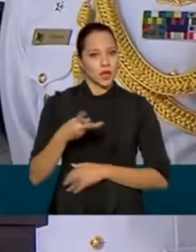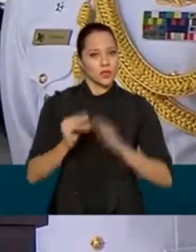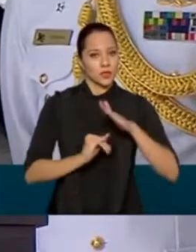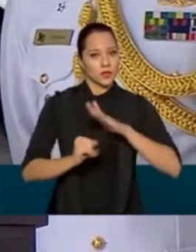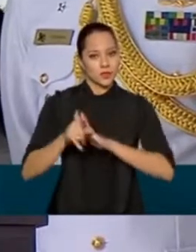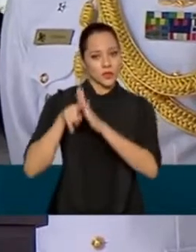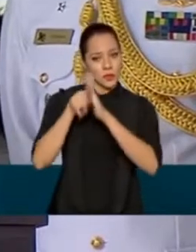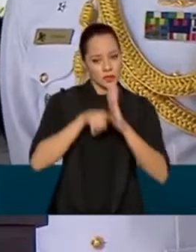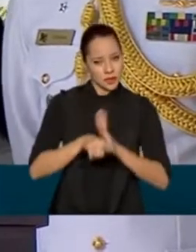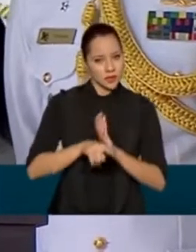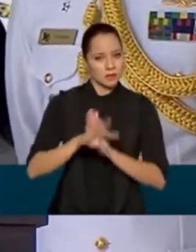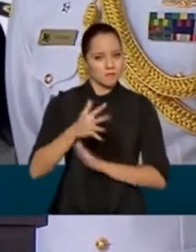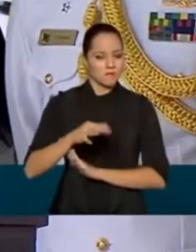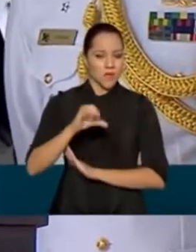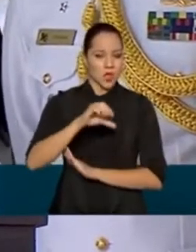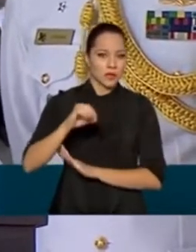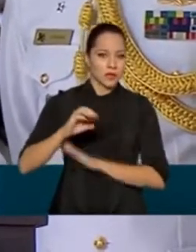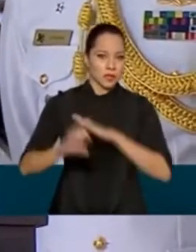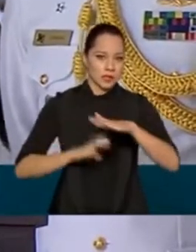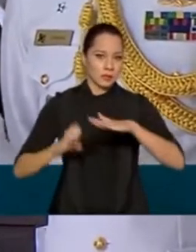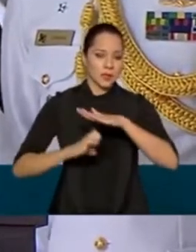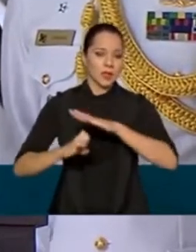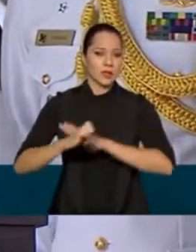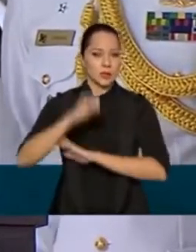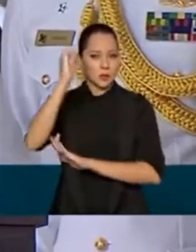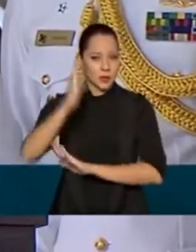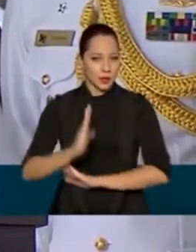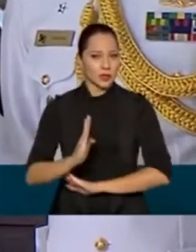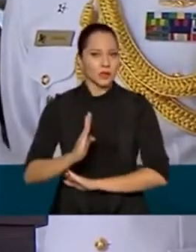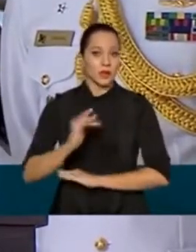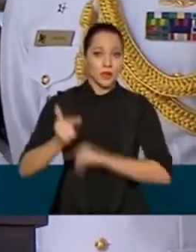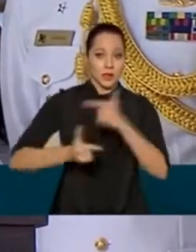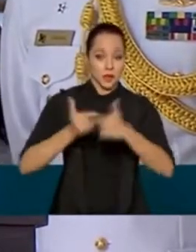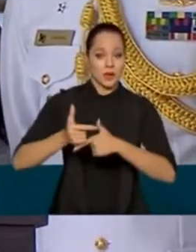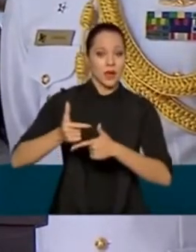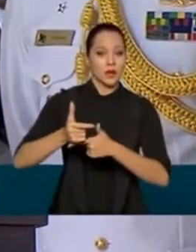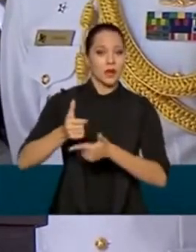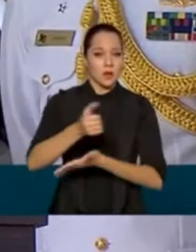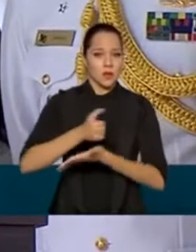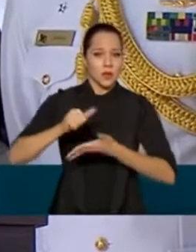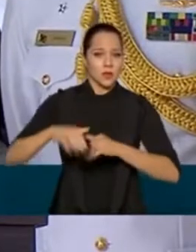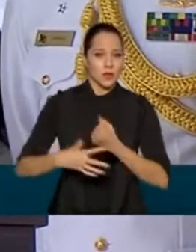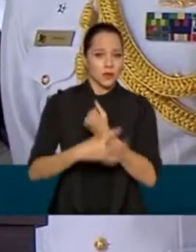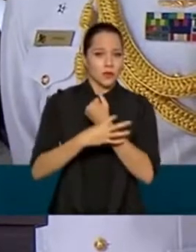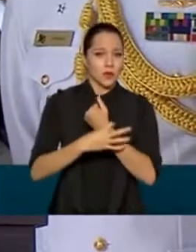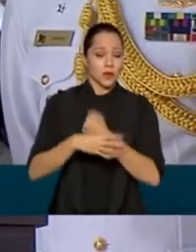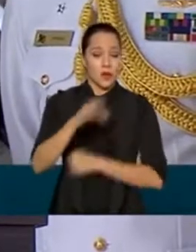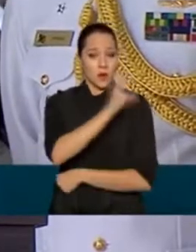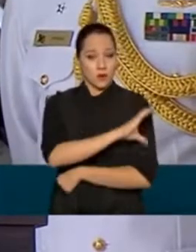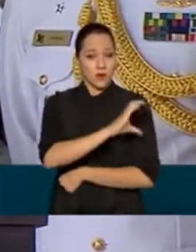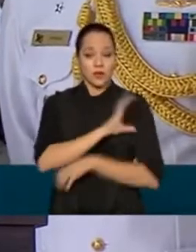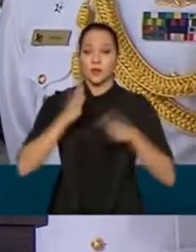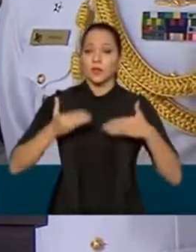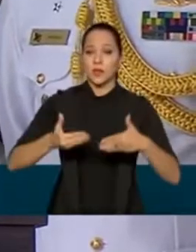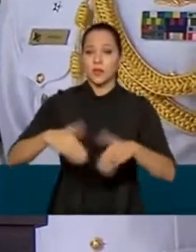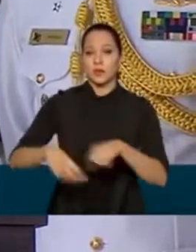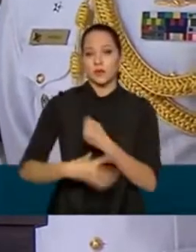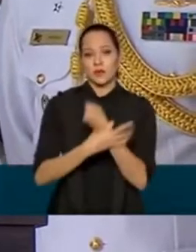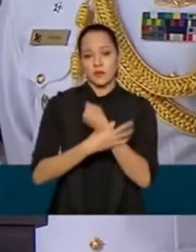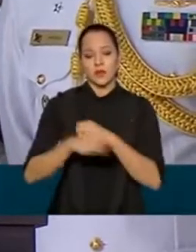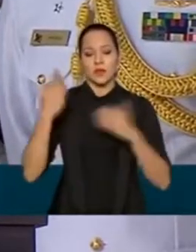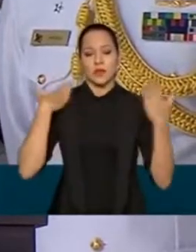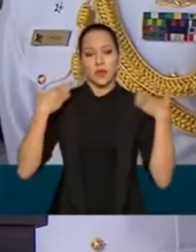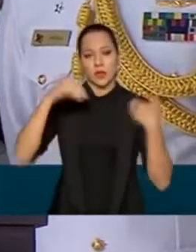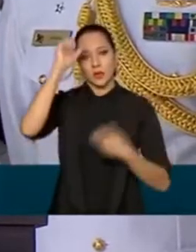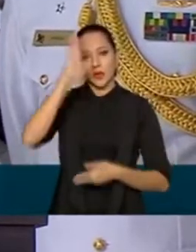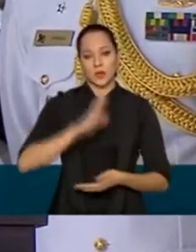cerca de 900 empresas brasileiras, atuam com a Base Industrial de Defesa, sob a coordenação do Ministério da Defesa e da Marinha